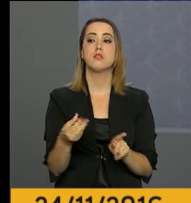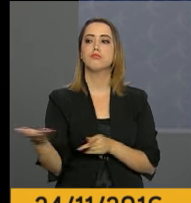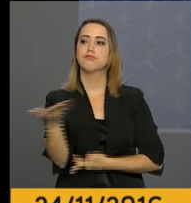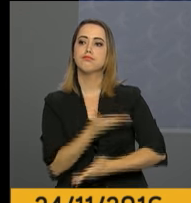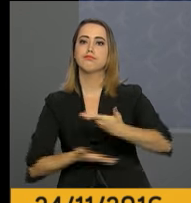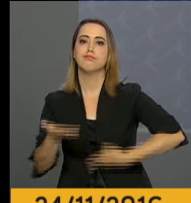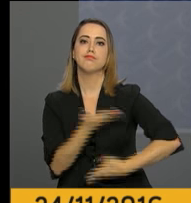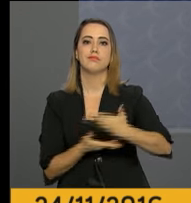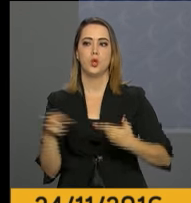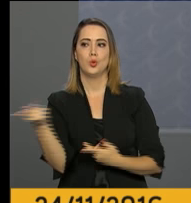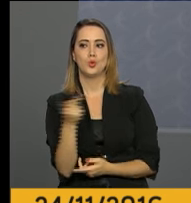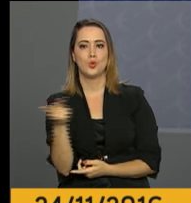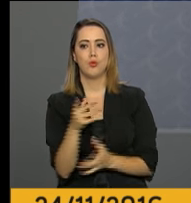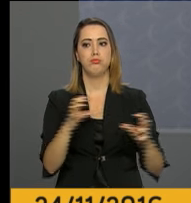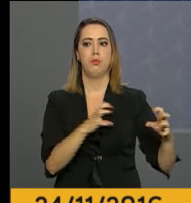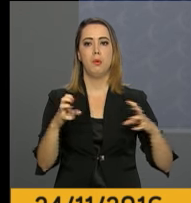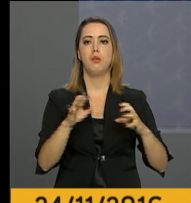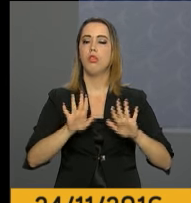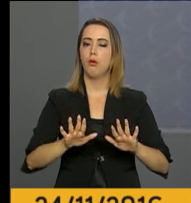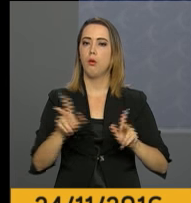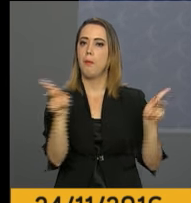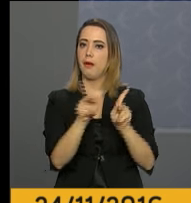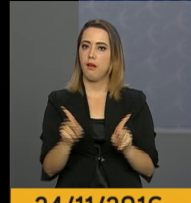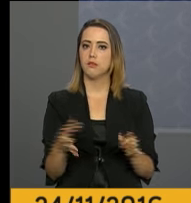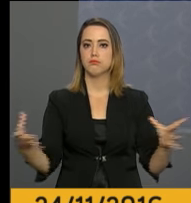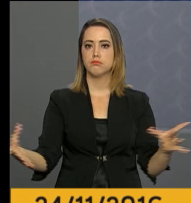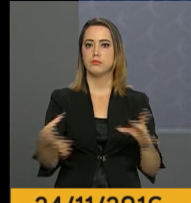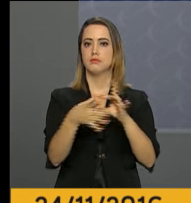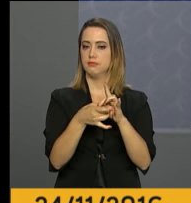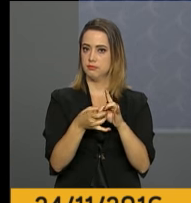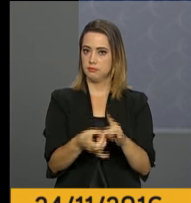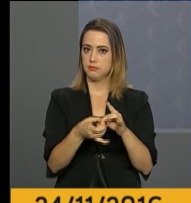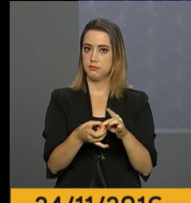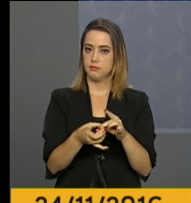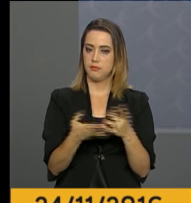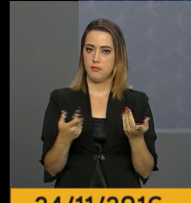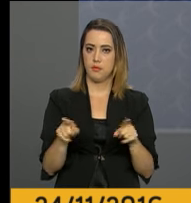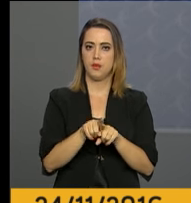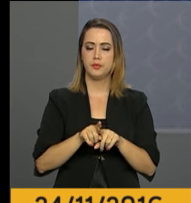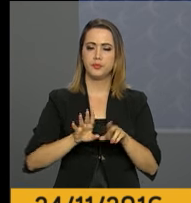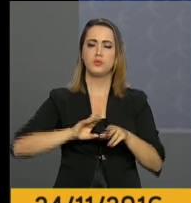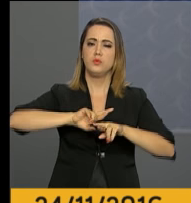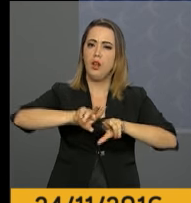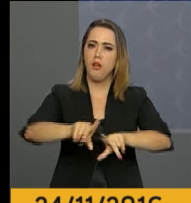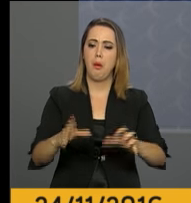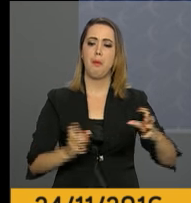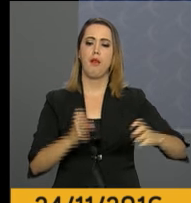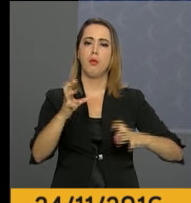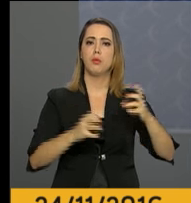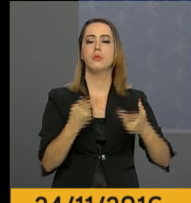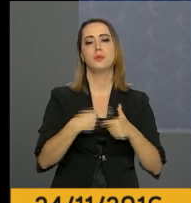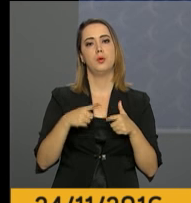social entre as pessoas logo de saída portanto impedir a litigiosidade social que tantos prejuízos causa ao